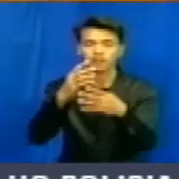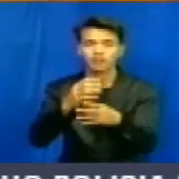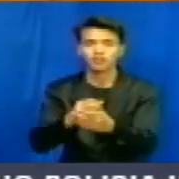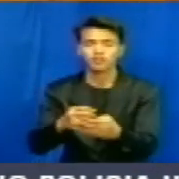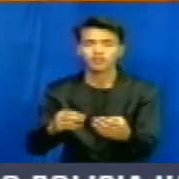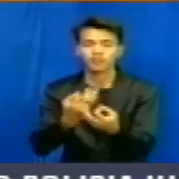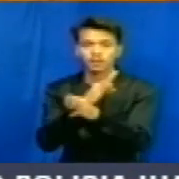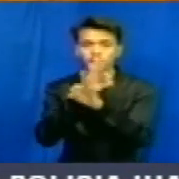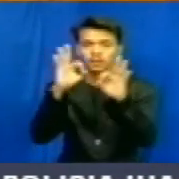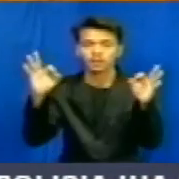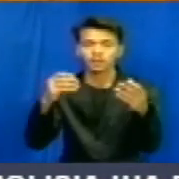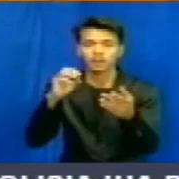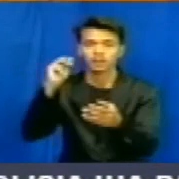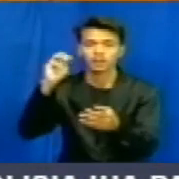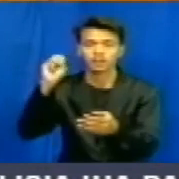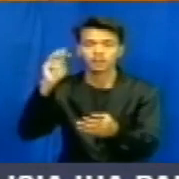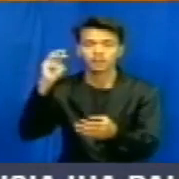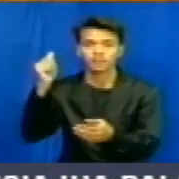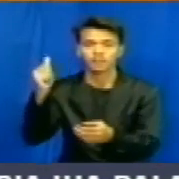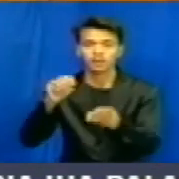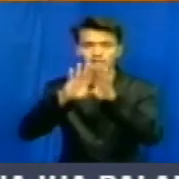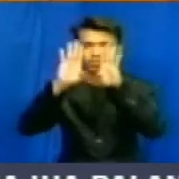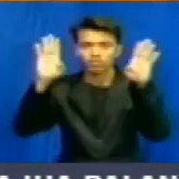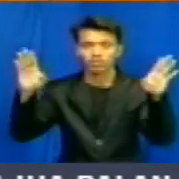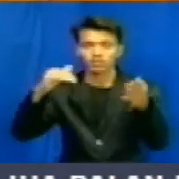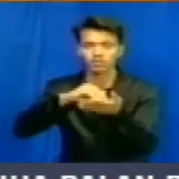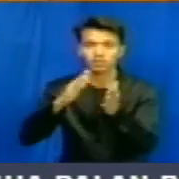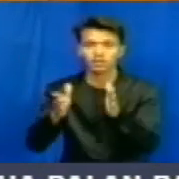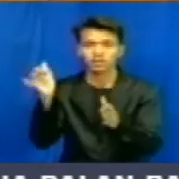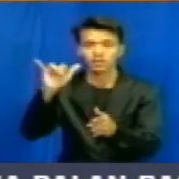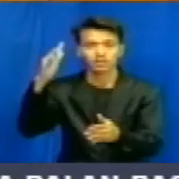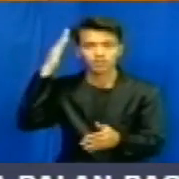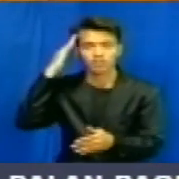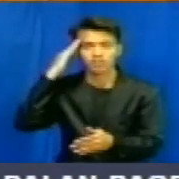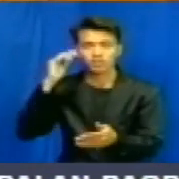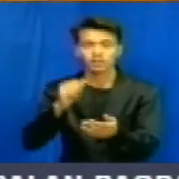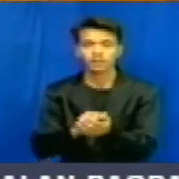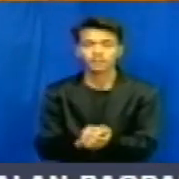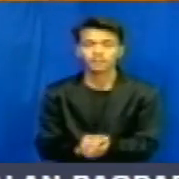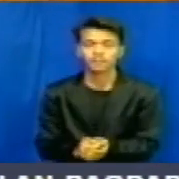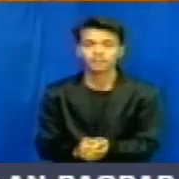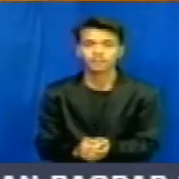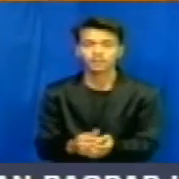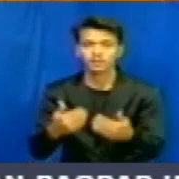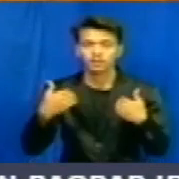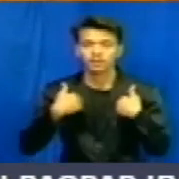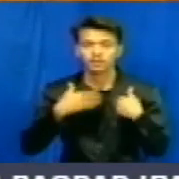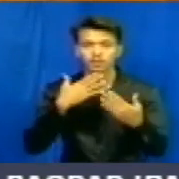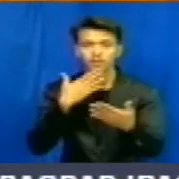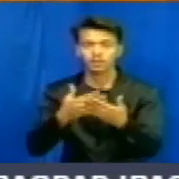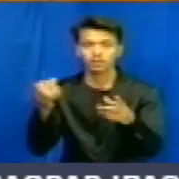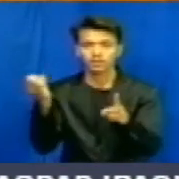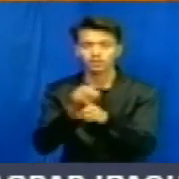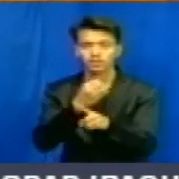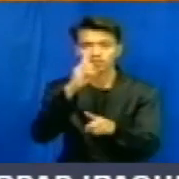sekundaria atu nune bela loke estudante sira ne hanoin kata escola formal ho informal iha liga saun di aktivis i objektivo